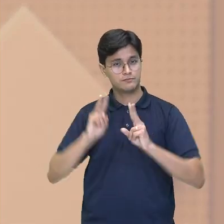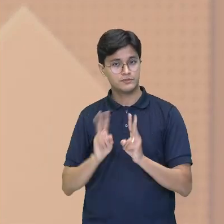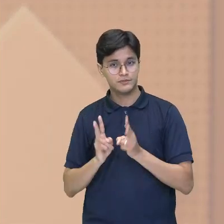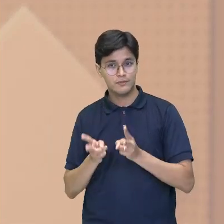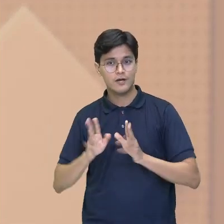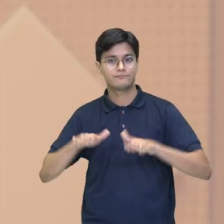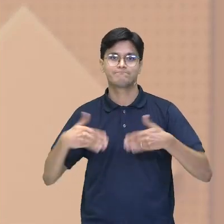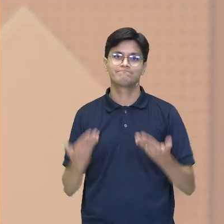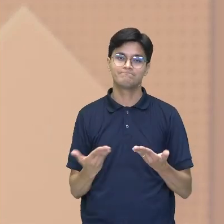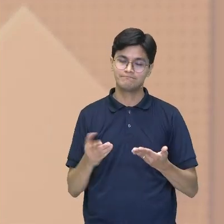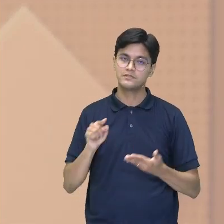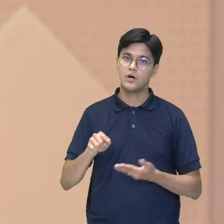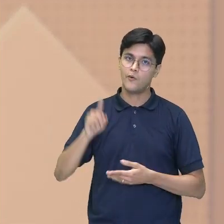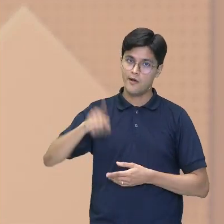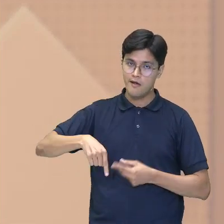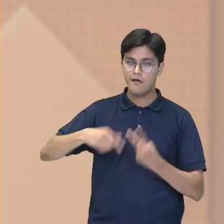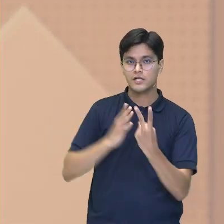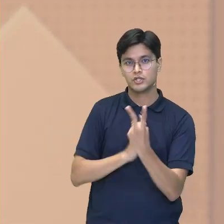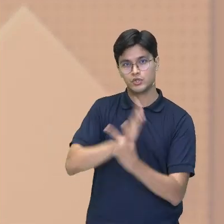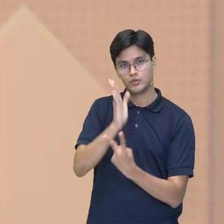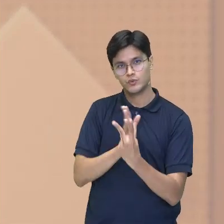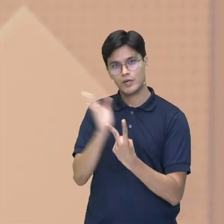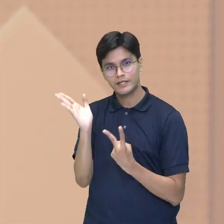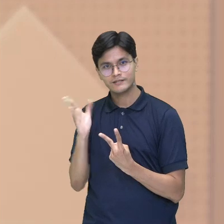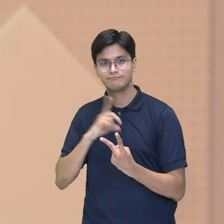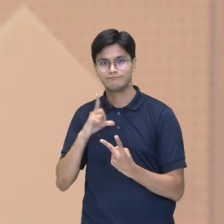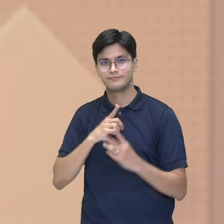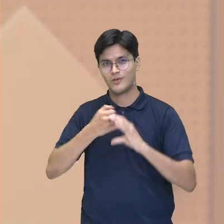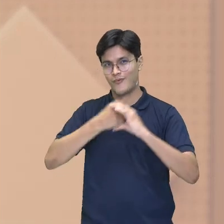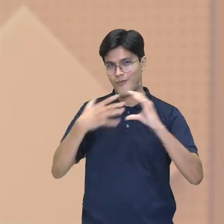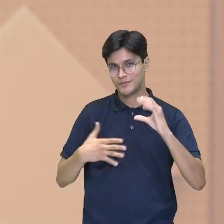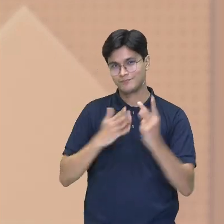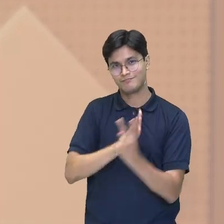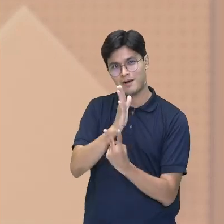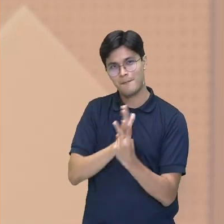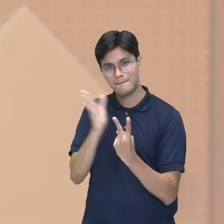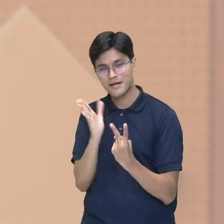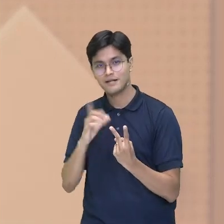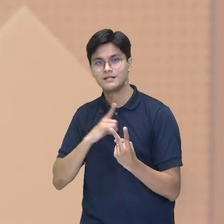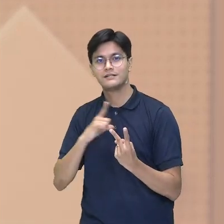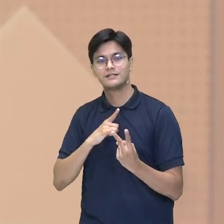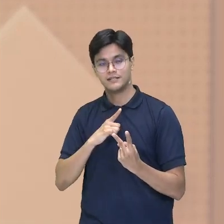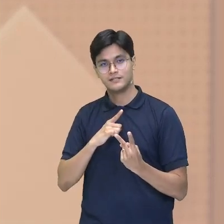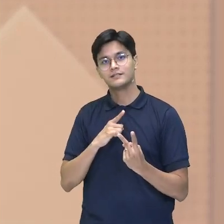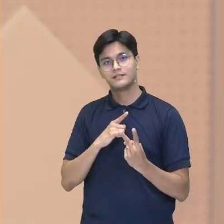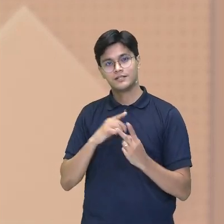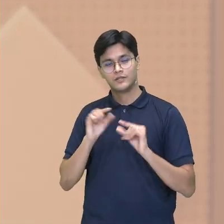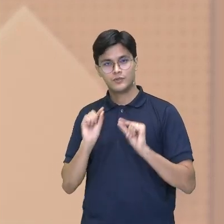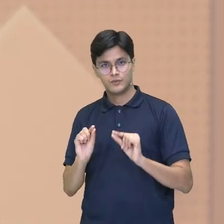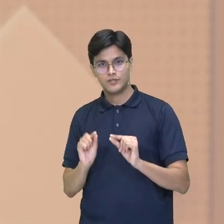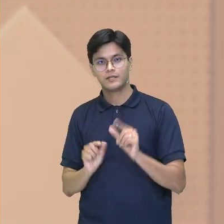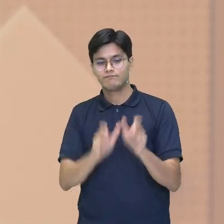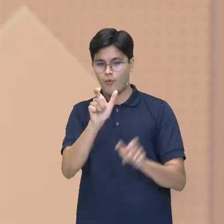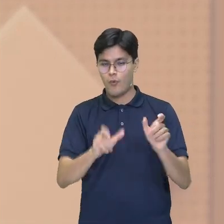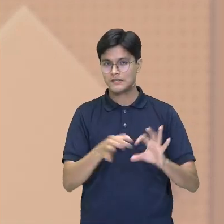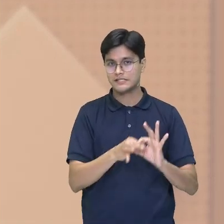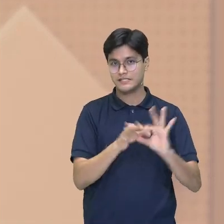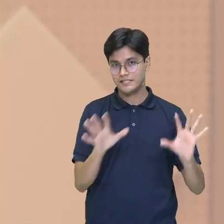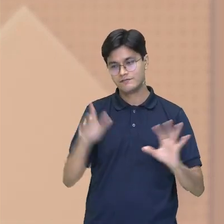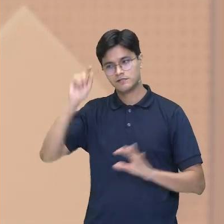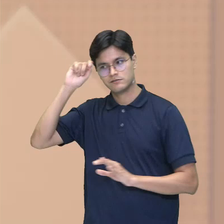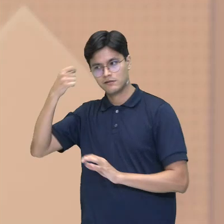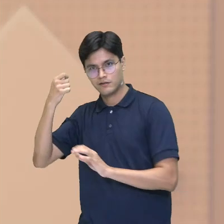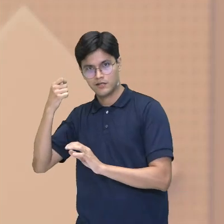a dualidade, né, entre essa aliança entre negros de ganho e também os homens livres. Mas, em sua